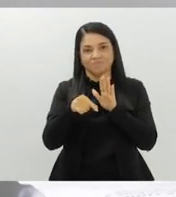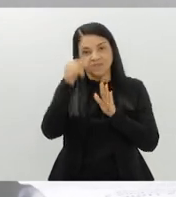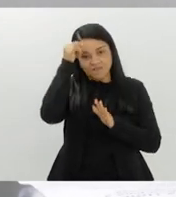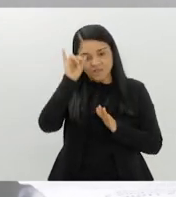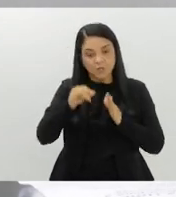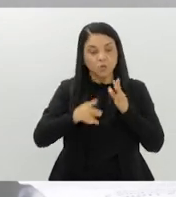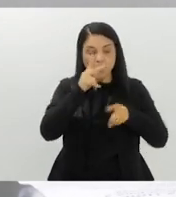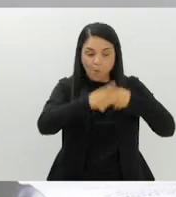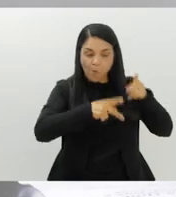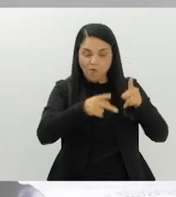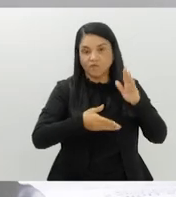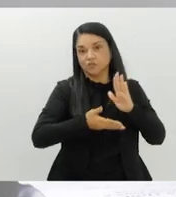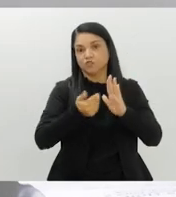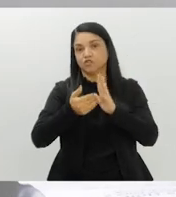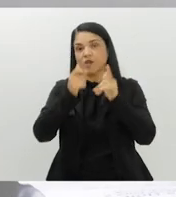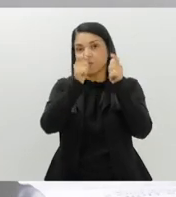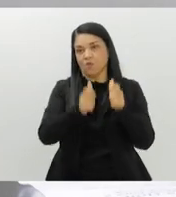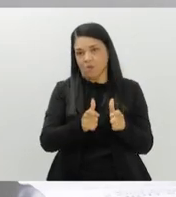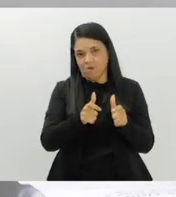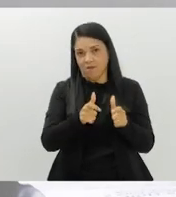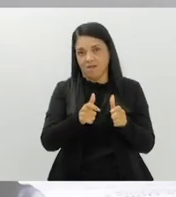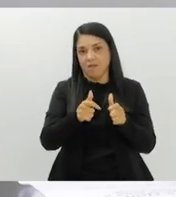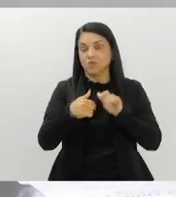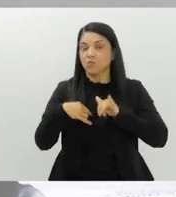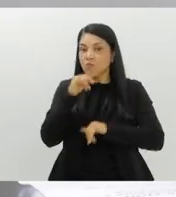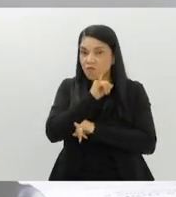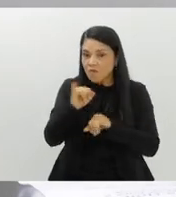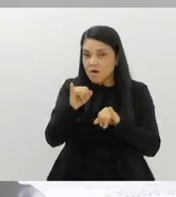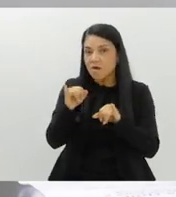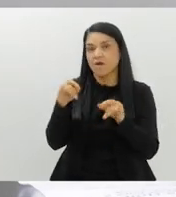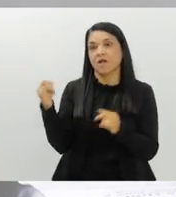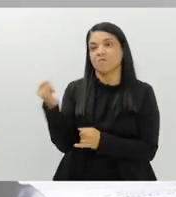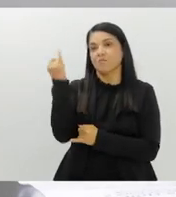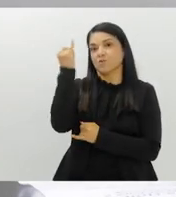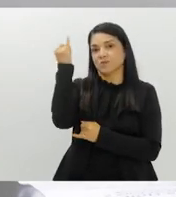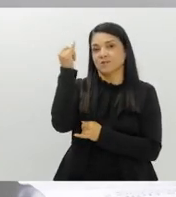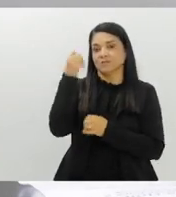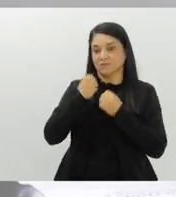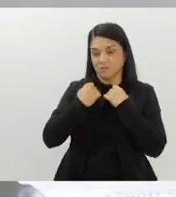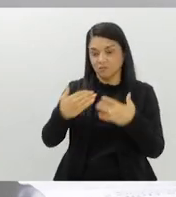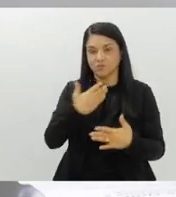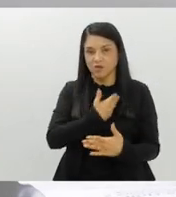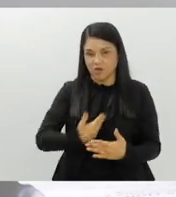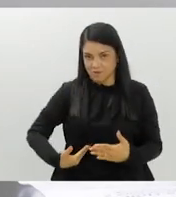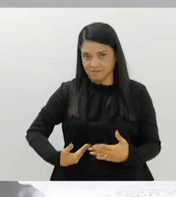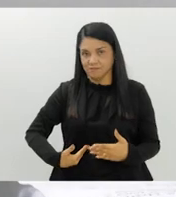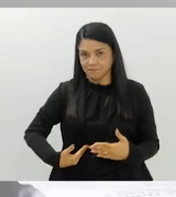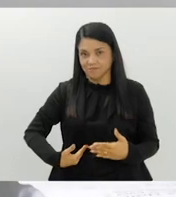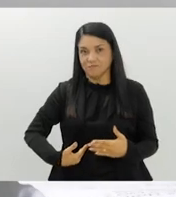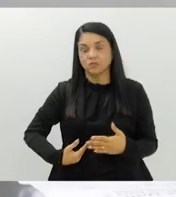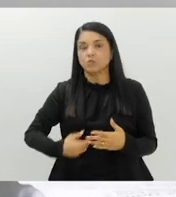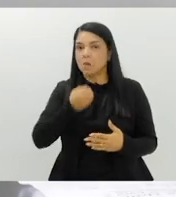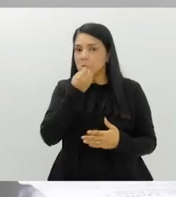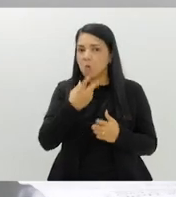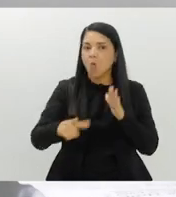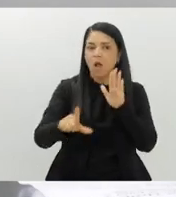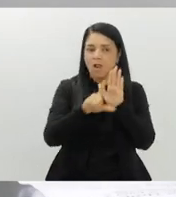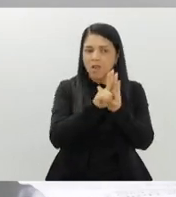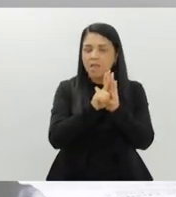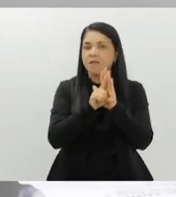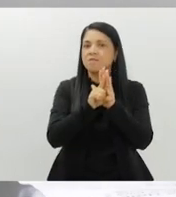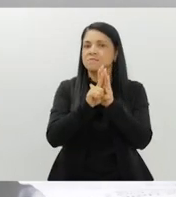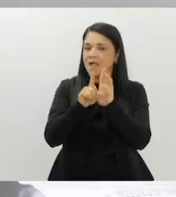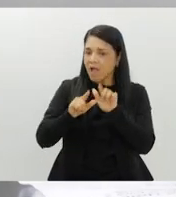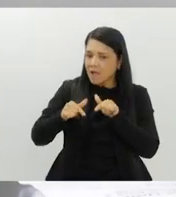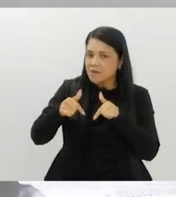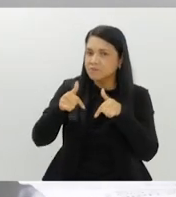eu digo isso para vocês para levantar a importância de uma audiência pública, de uma boa lei, como isso pode se converter